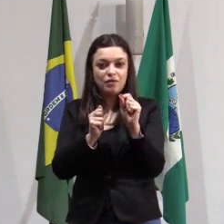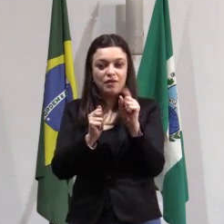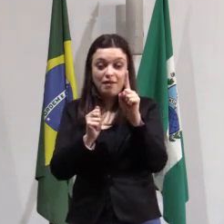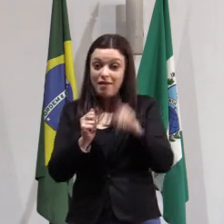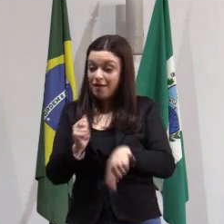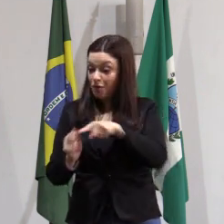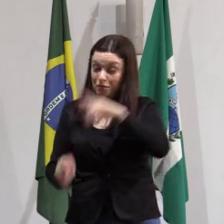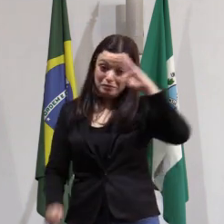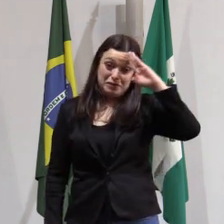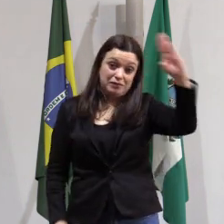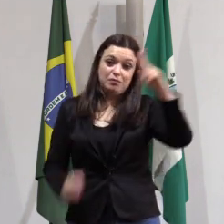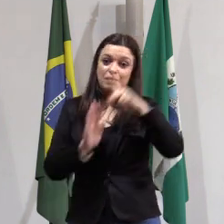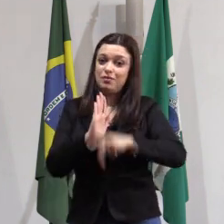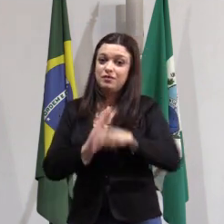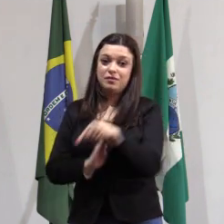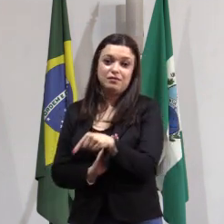projeto.